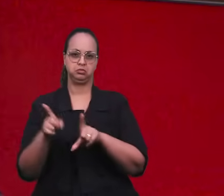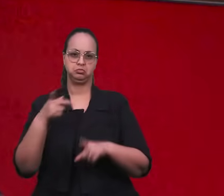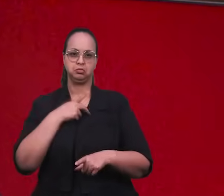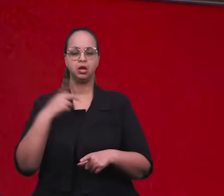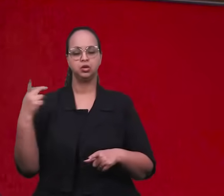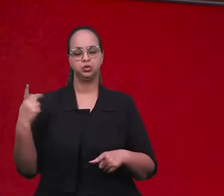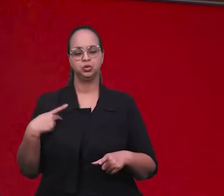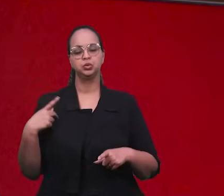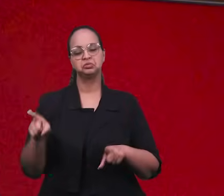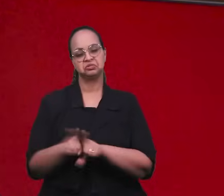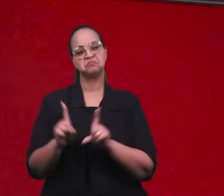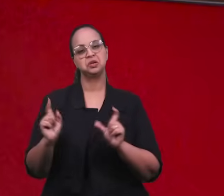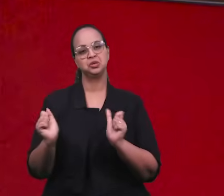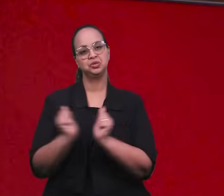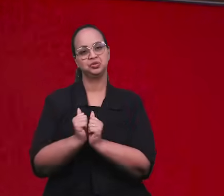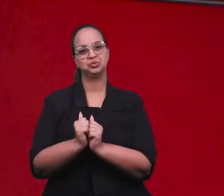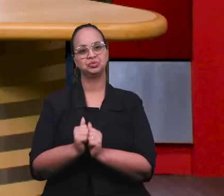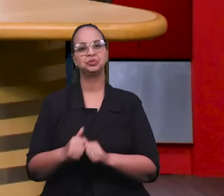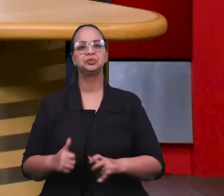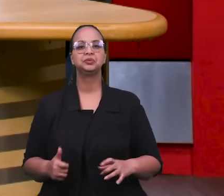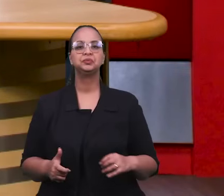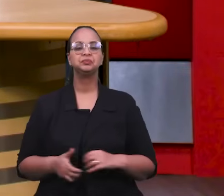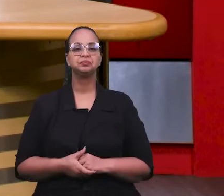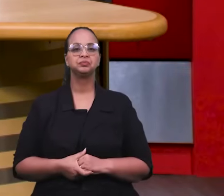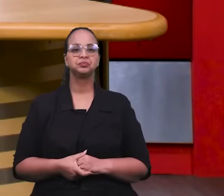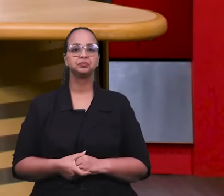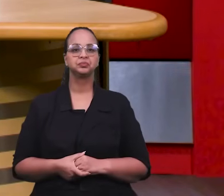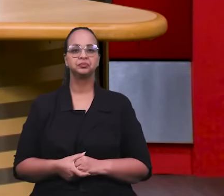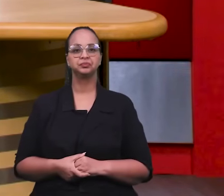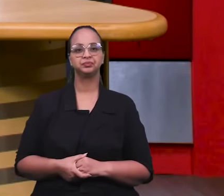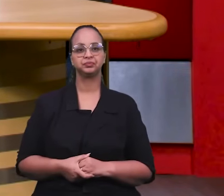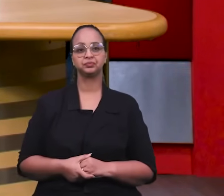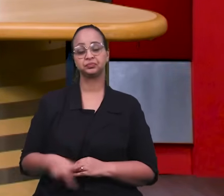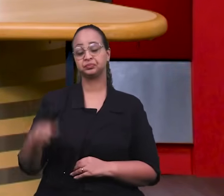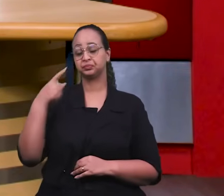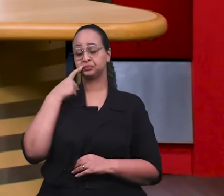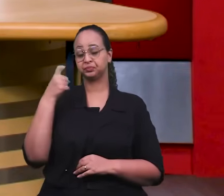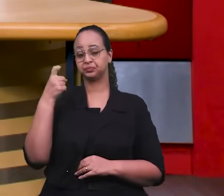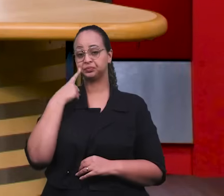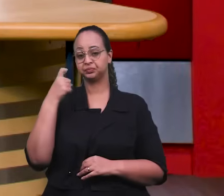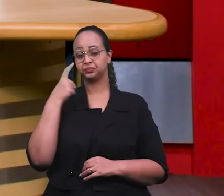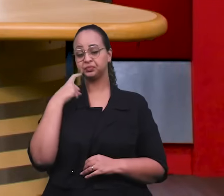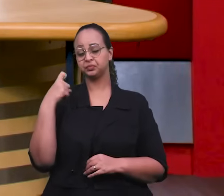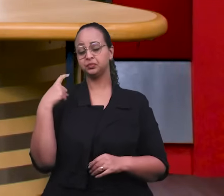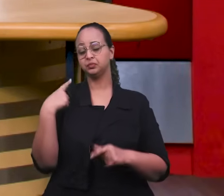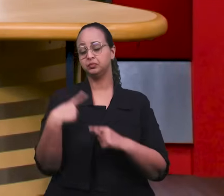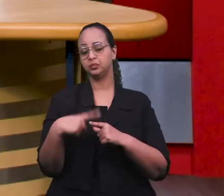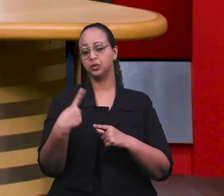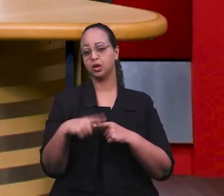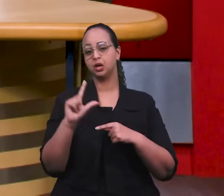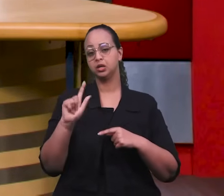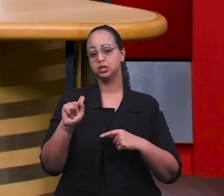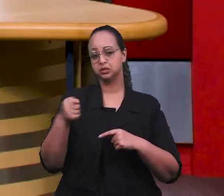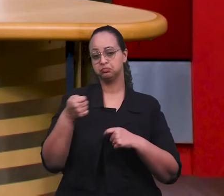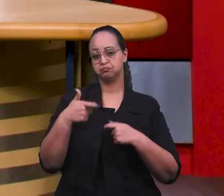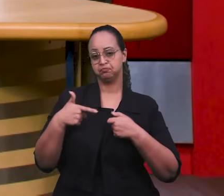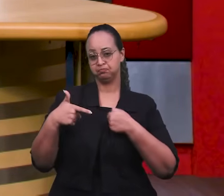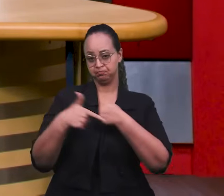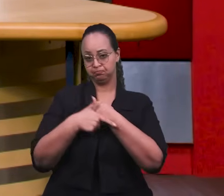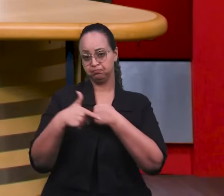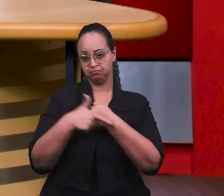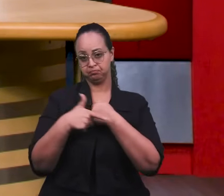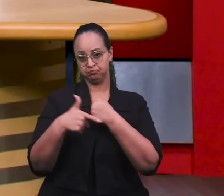os demais companheiros da bancada, da mesa. É interessante, né, essa parte da função, né,